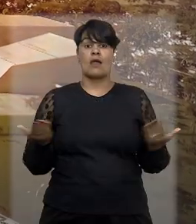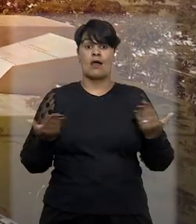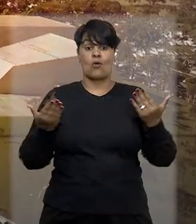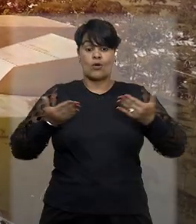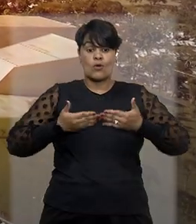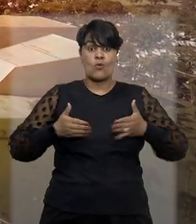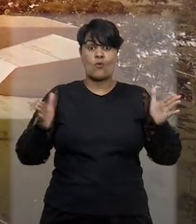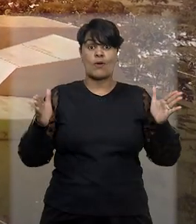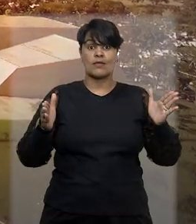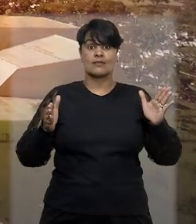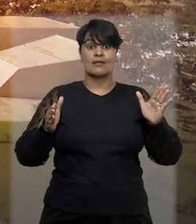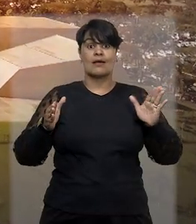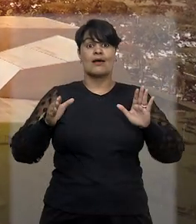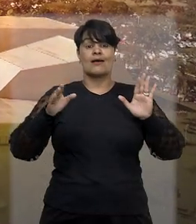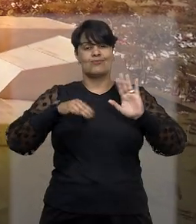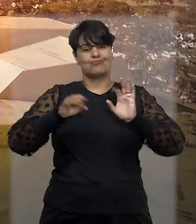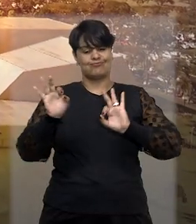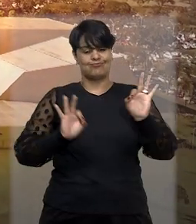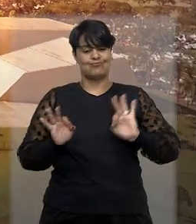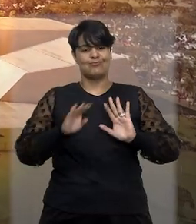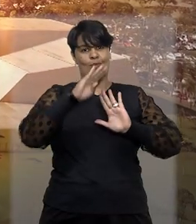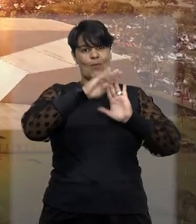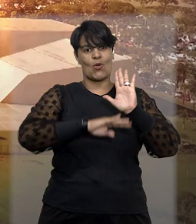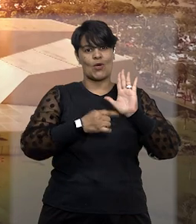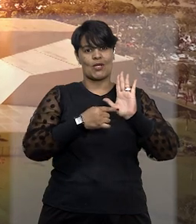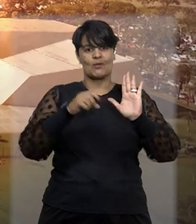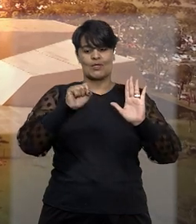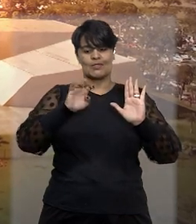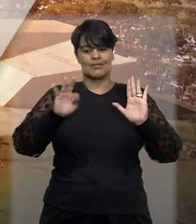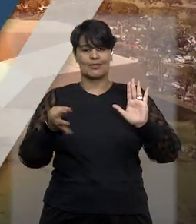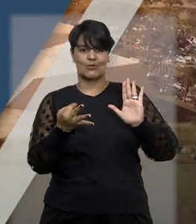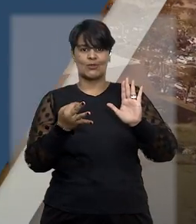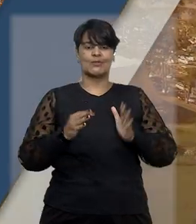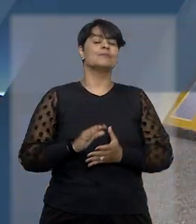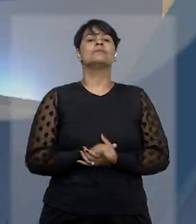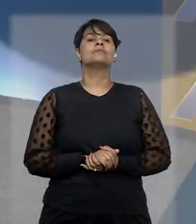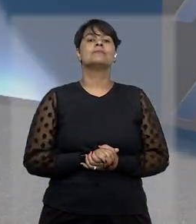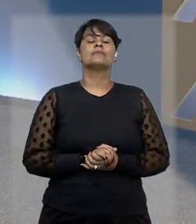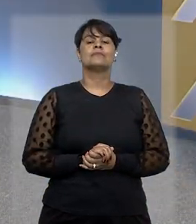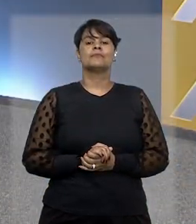Começa agora o programa do Superior Tribunal de Justiça.